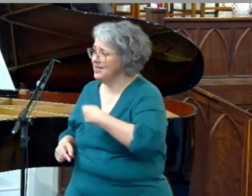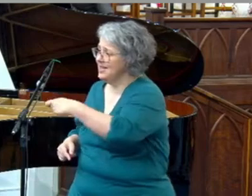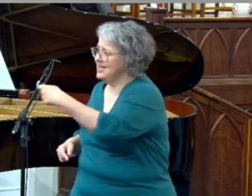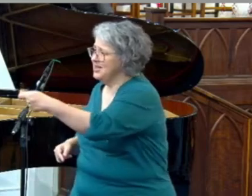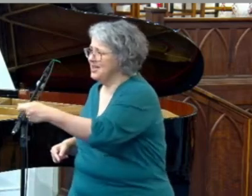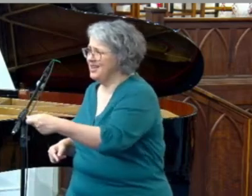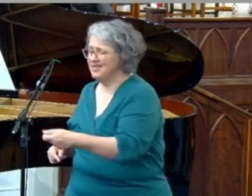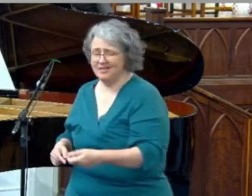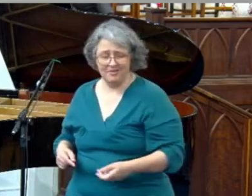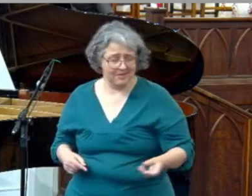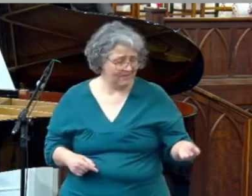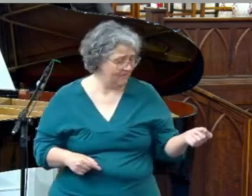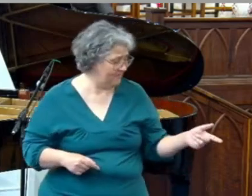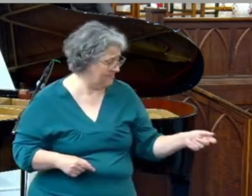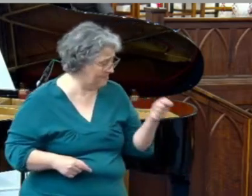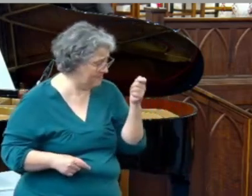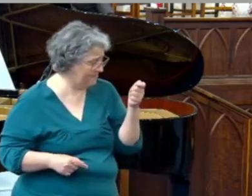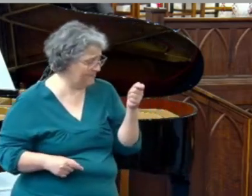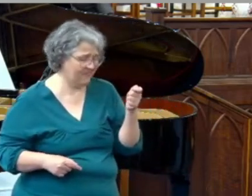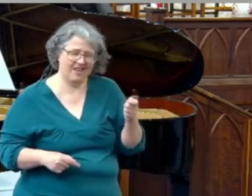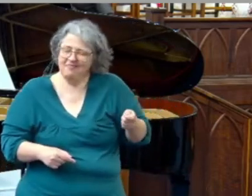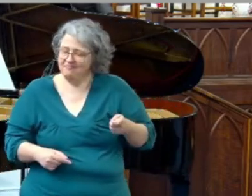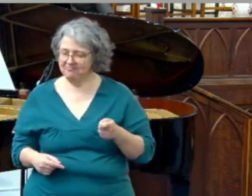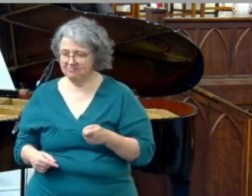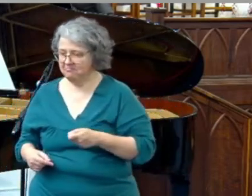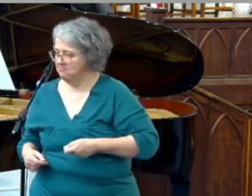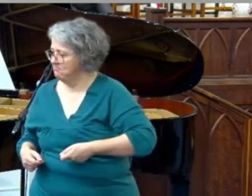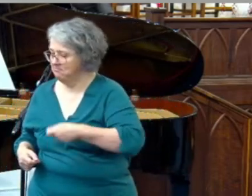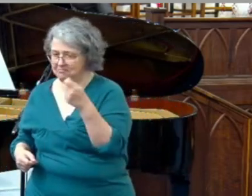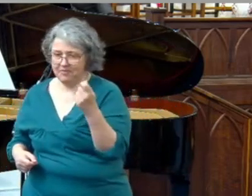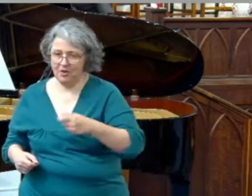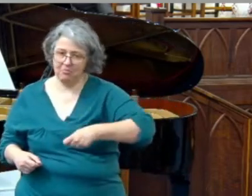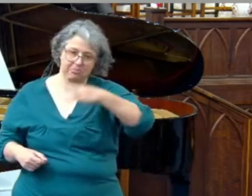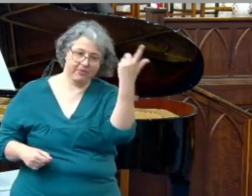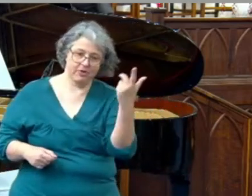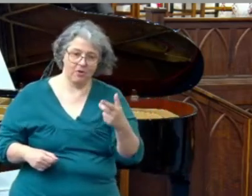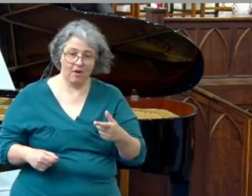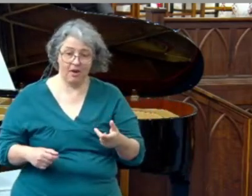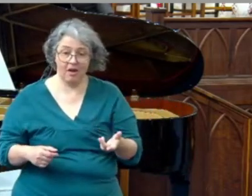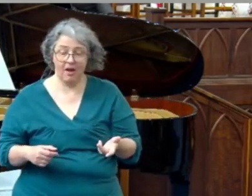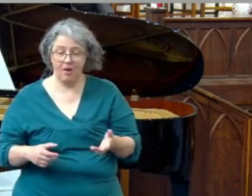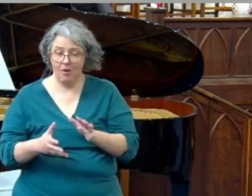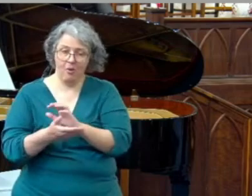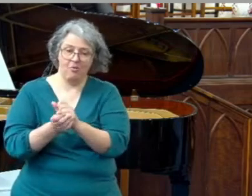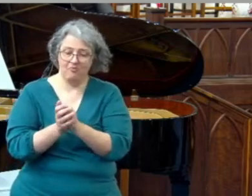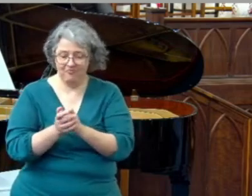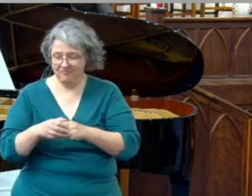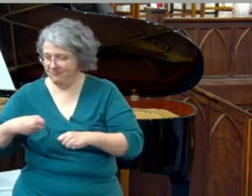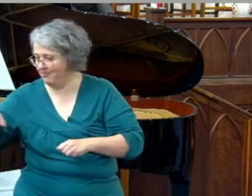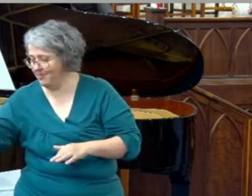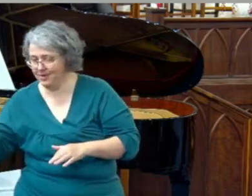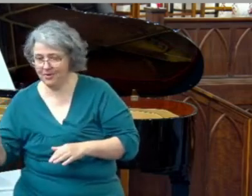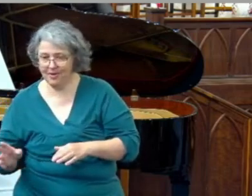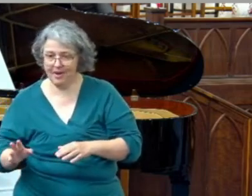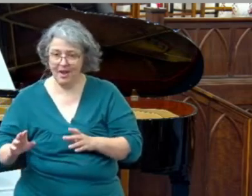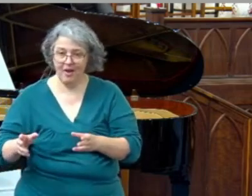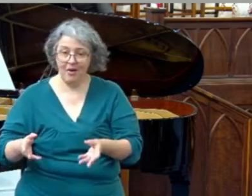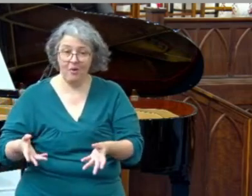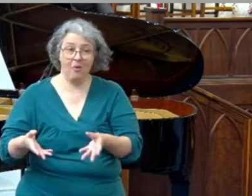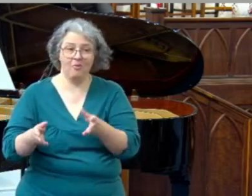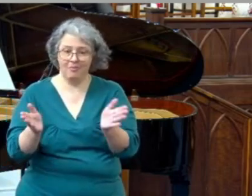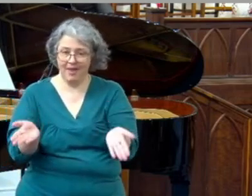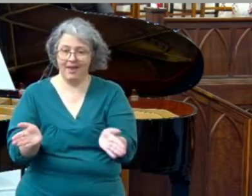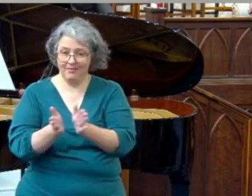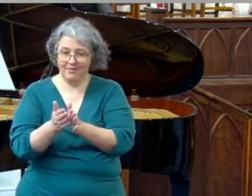experimentou, de pessoas que foram receptivas e de pessoas que foram hostis e até mesmo grosseiras ao passo